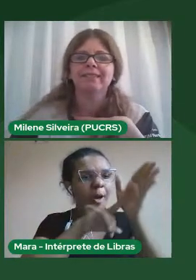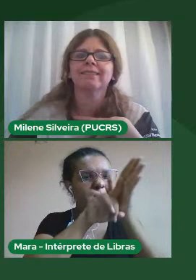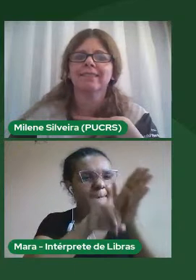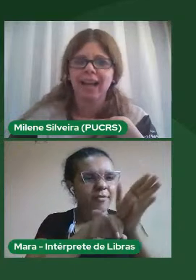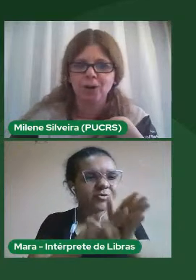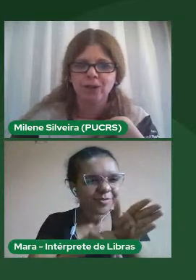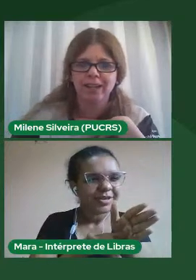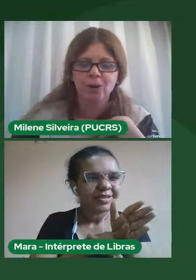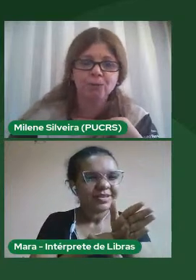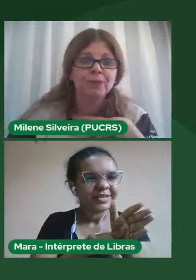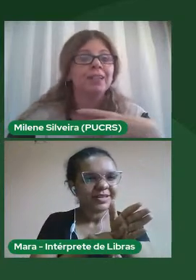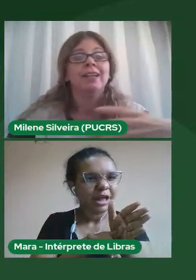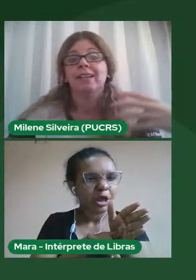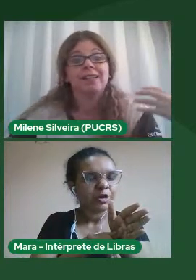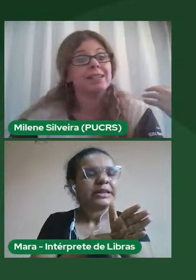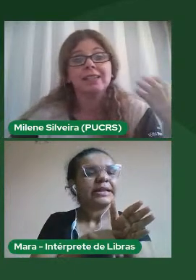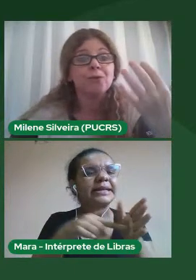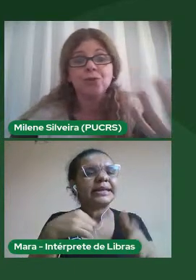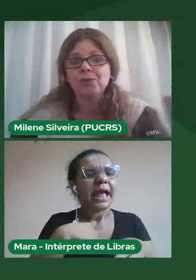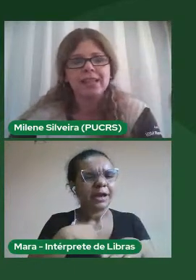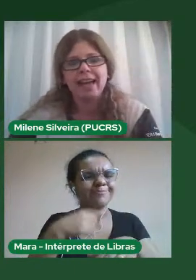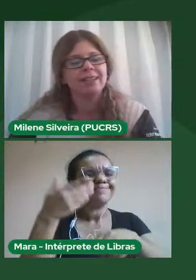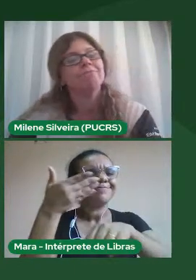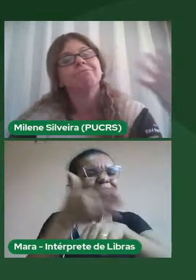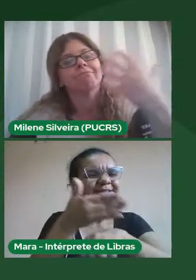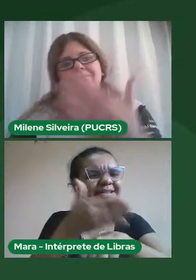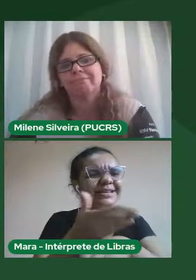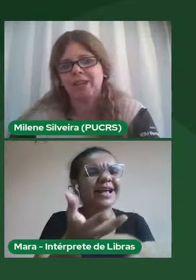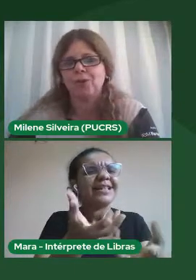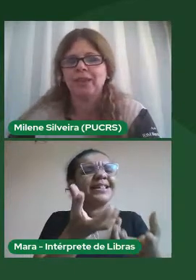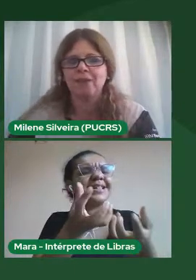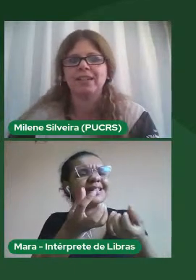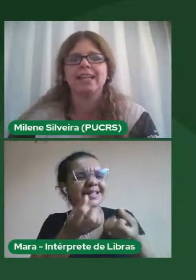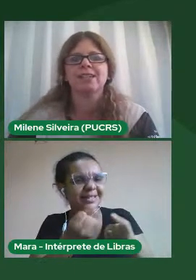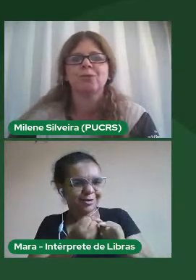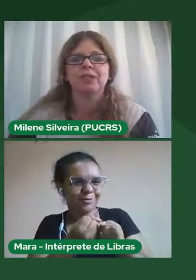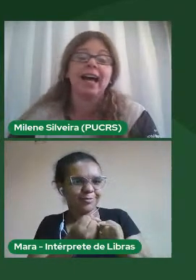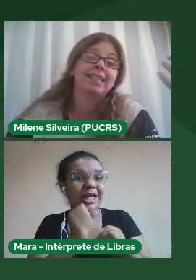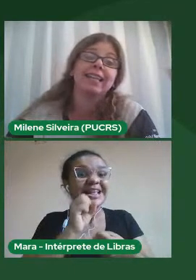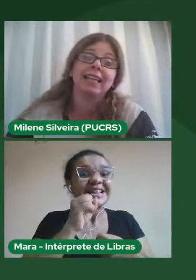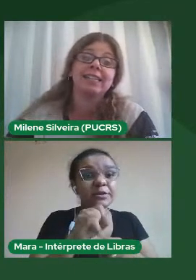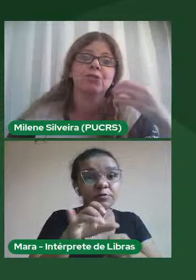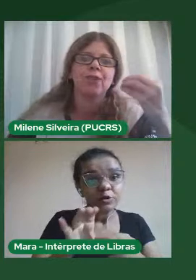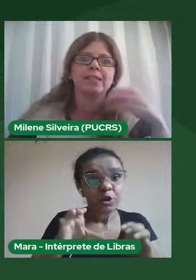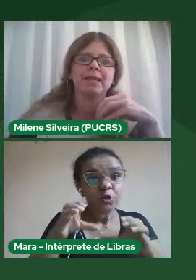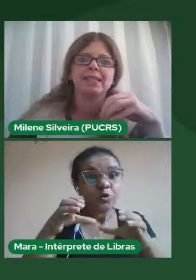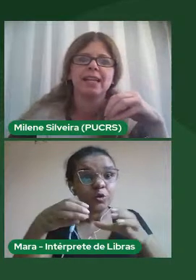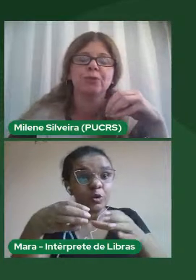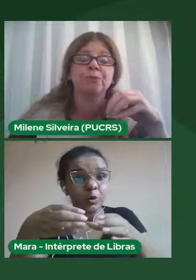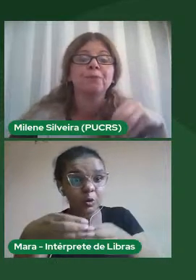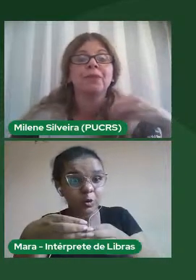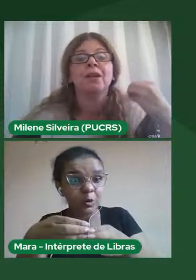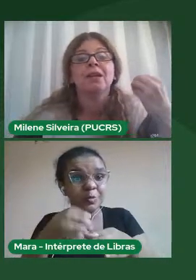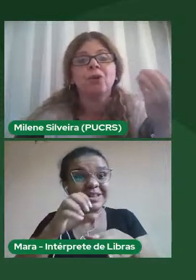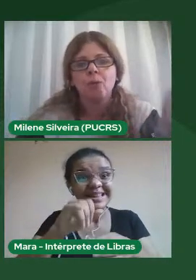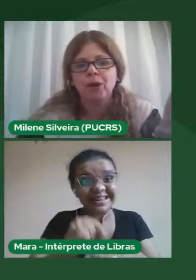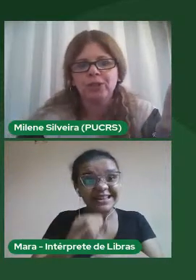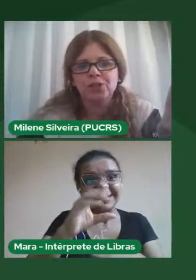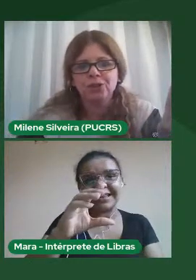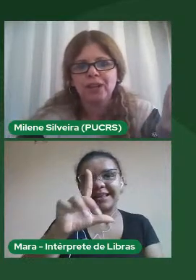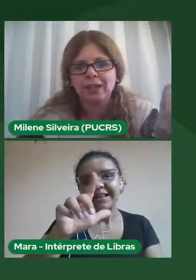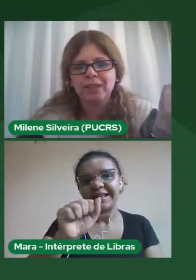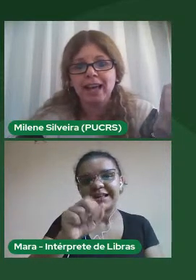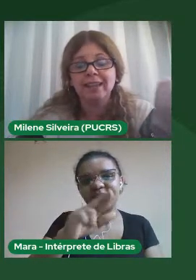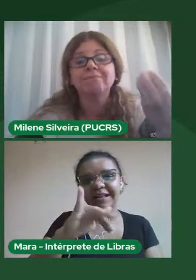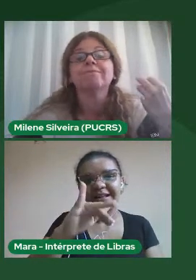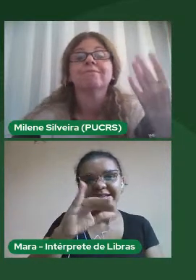me acolheu, que se não fosse o SERG, eu não estava nessa comunidade, se a Clarice não tivesse me aceito como aluna